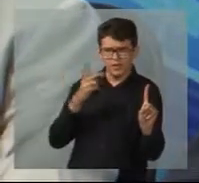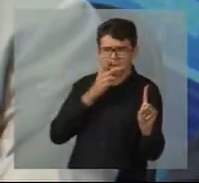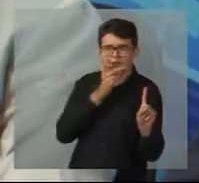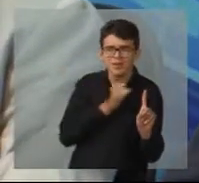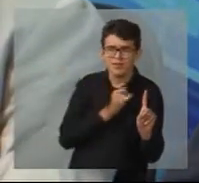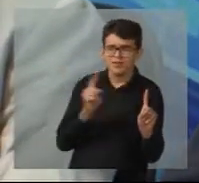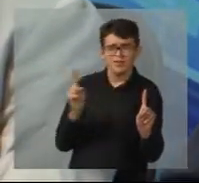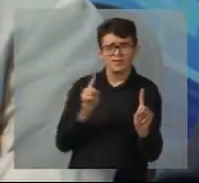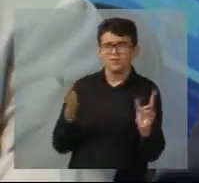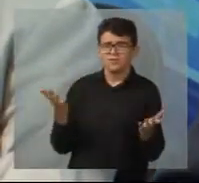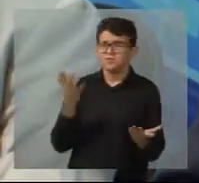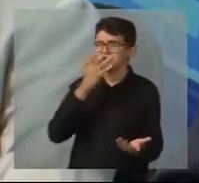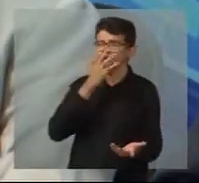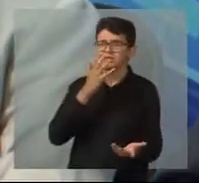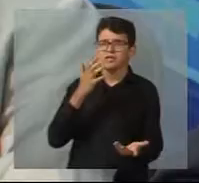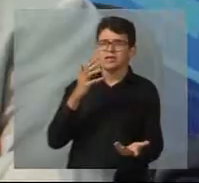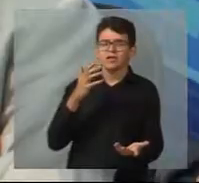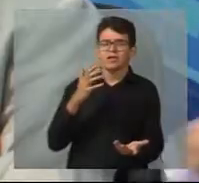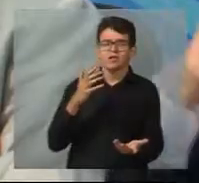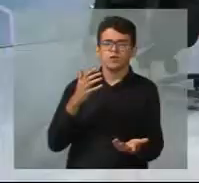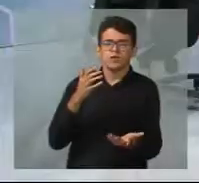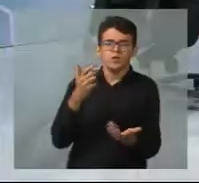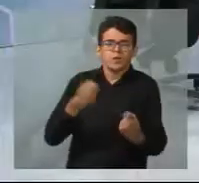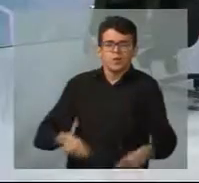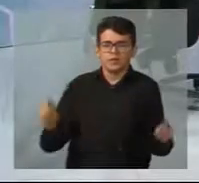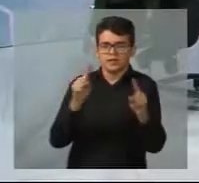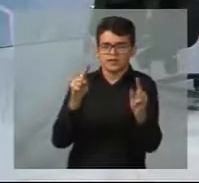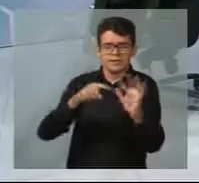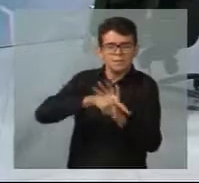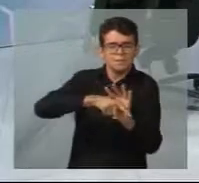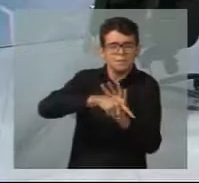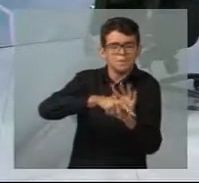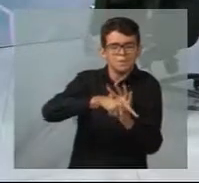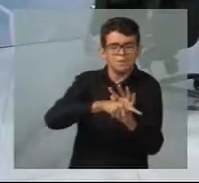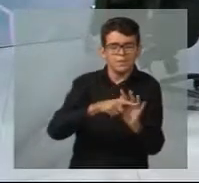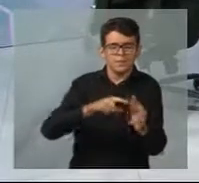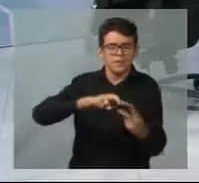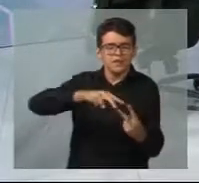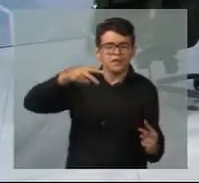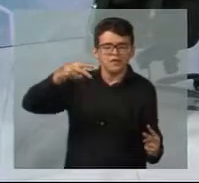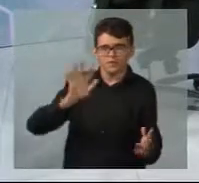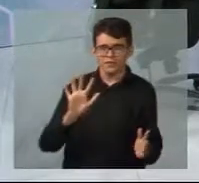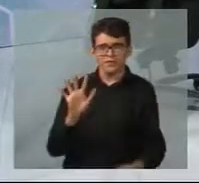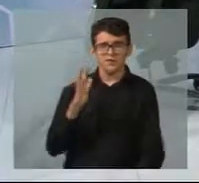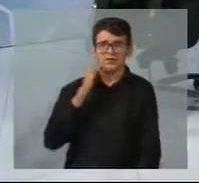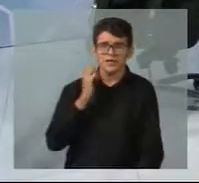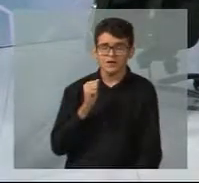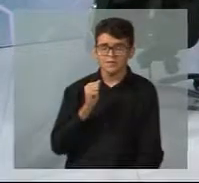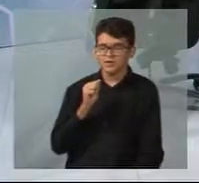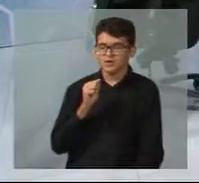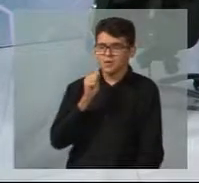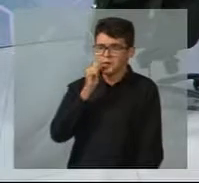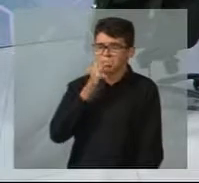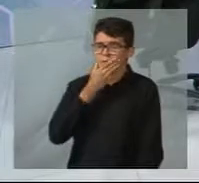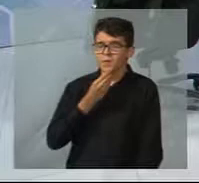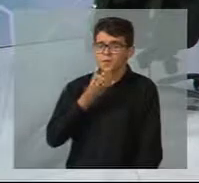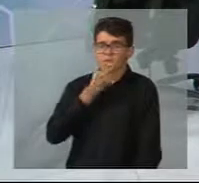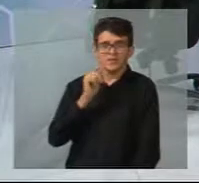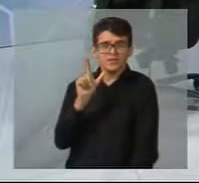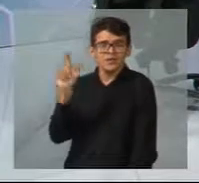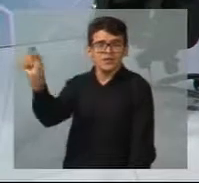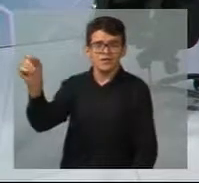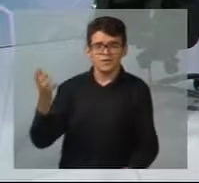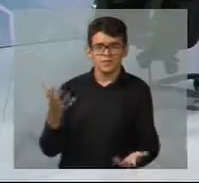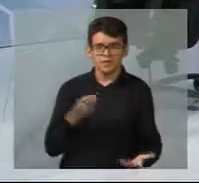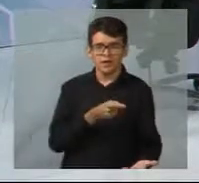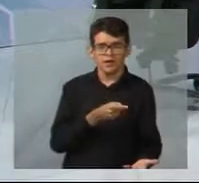nenhum. E o que a Folha de São Paulo e muitas outras fontes estão dizendo que foi uma declaração do juiz Moro de que não existe